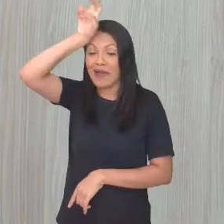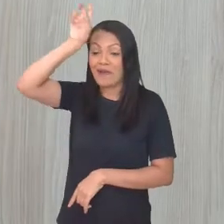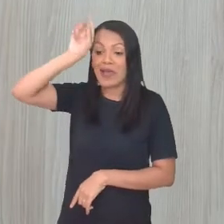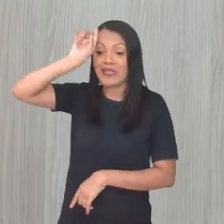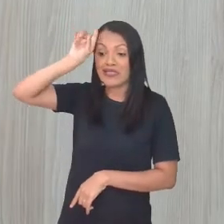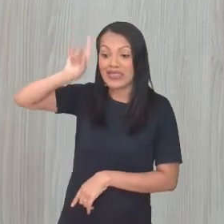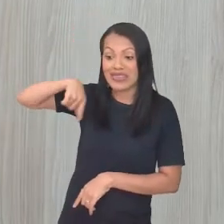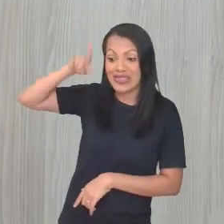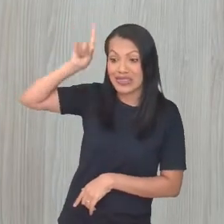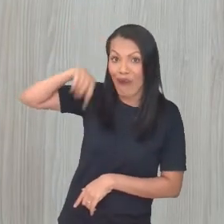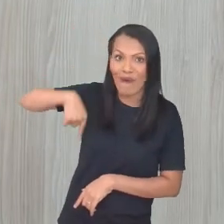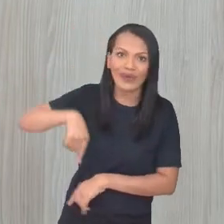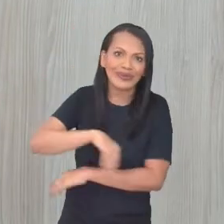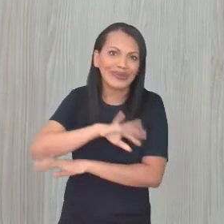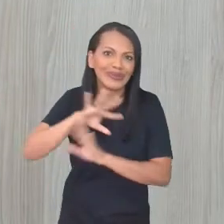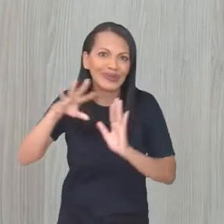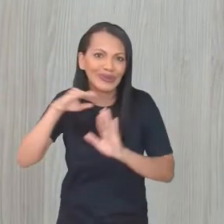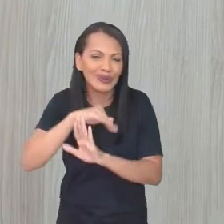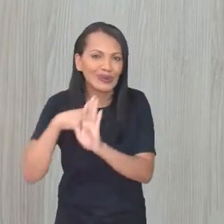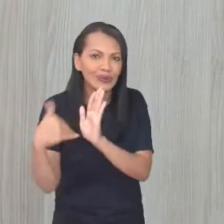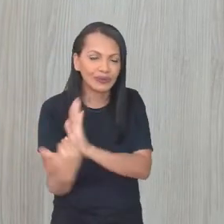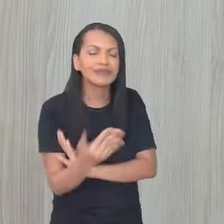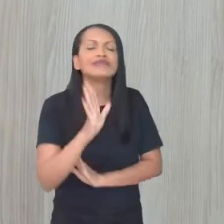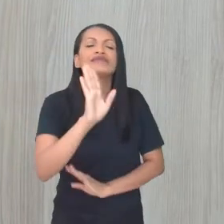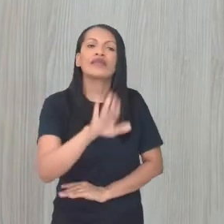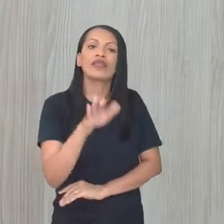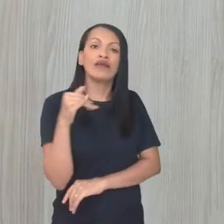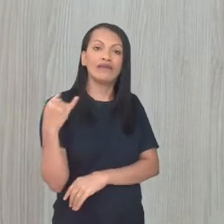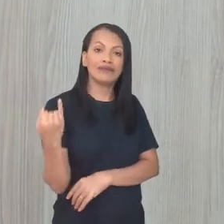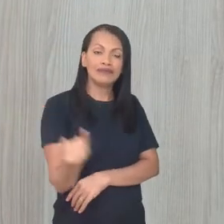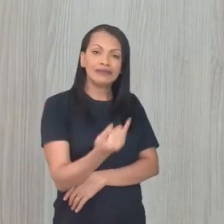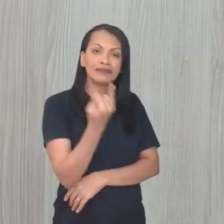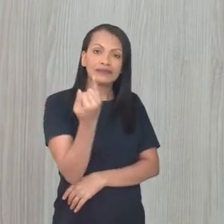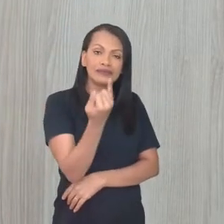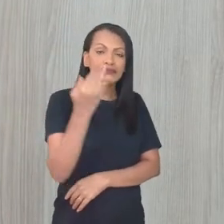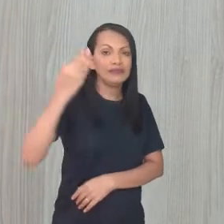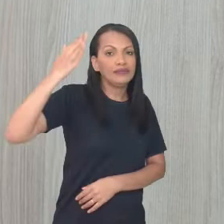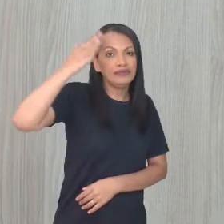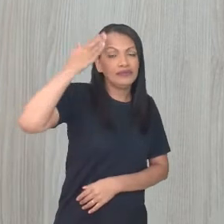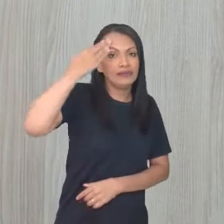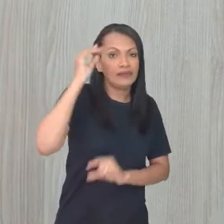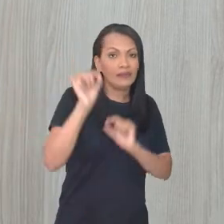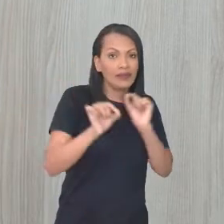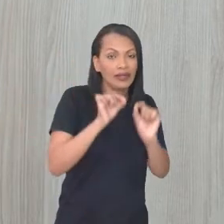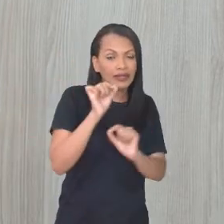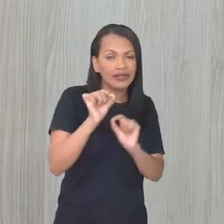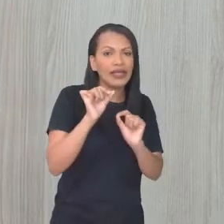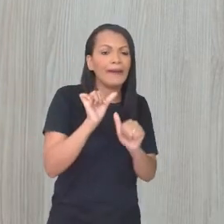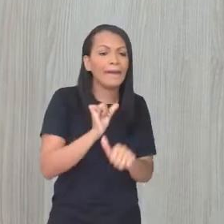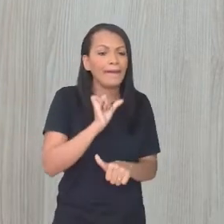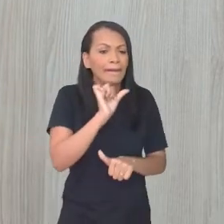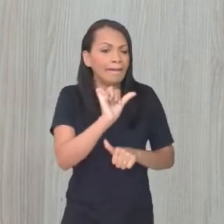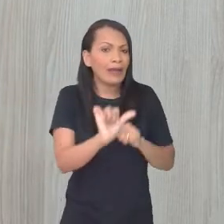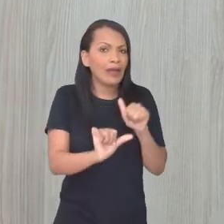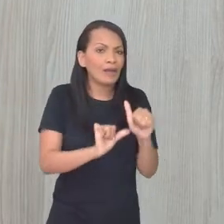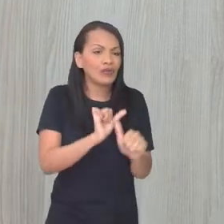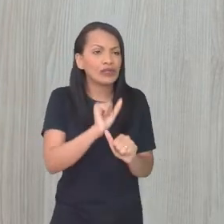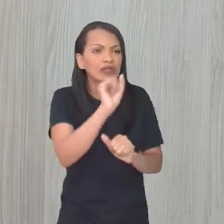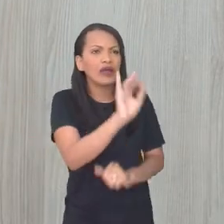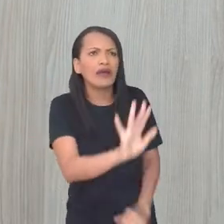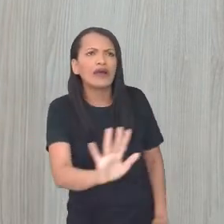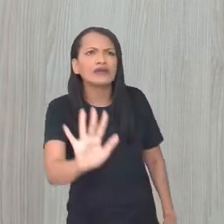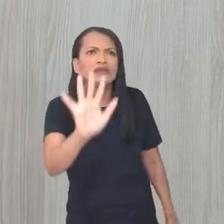é importante, né, a gente entender que as transformações das paisagens,